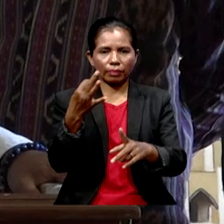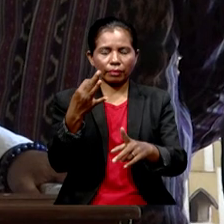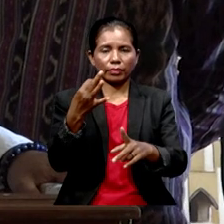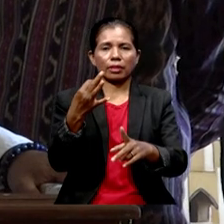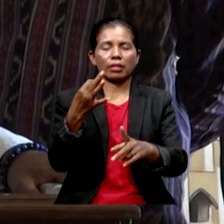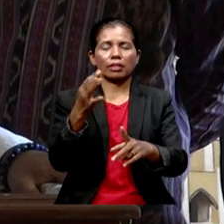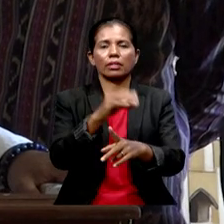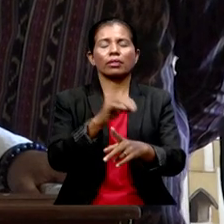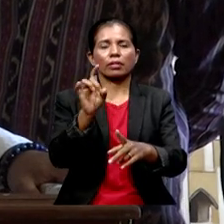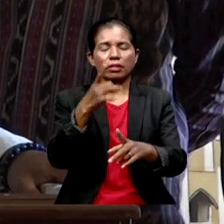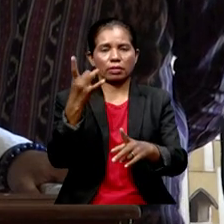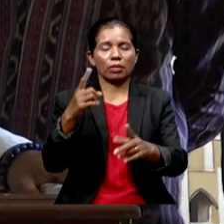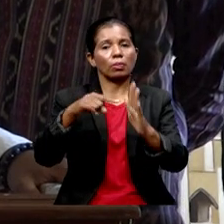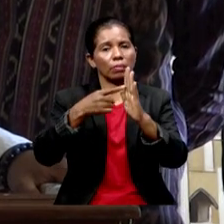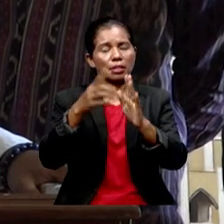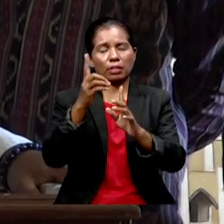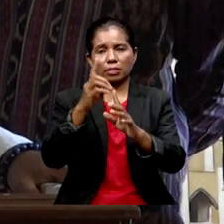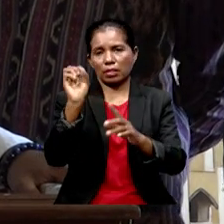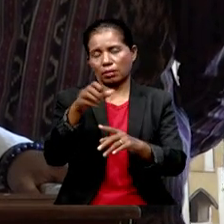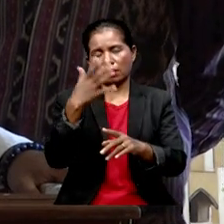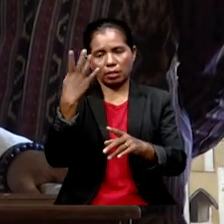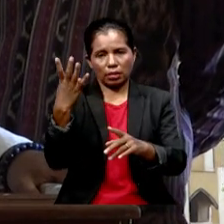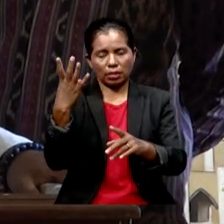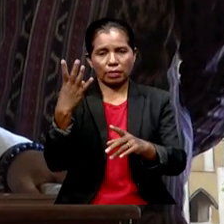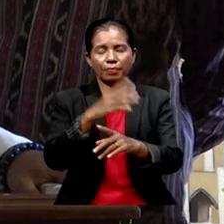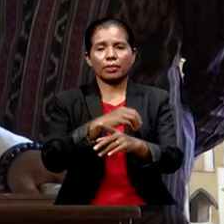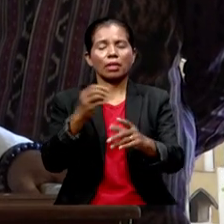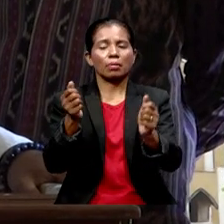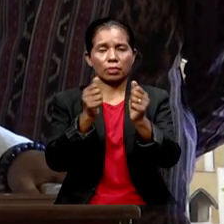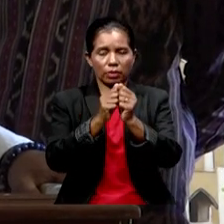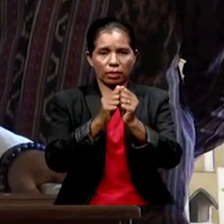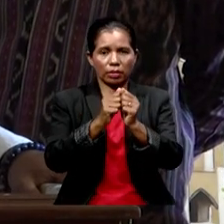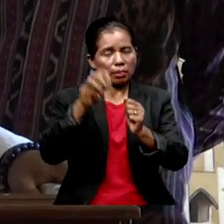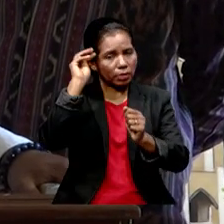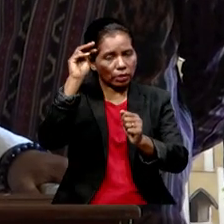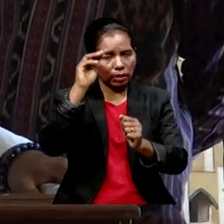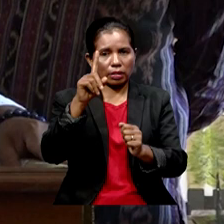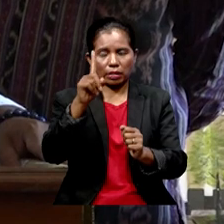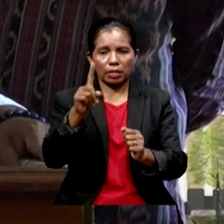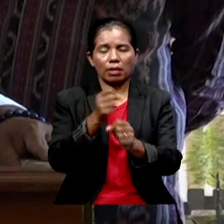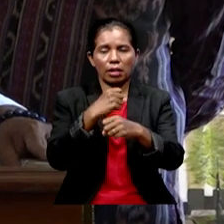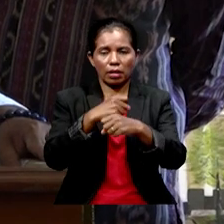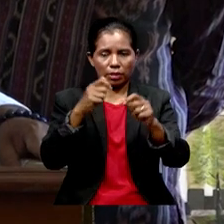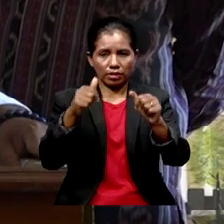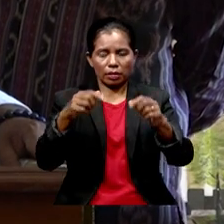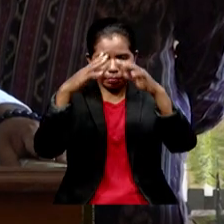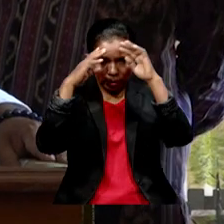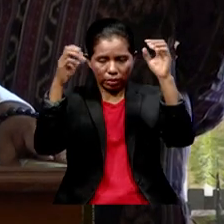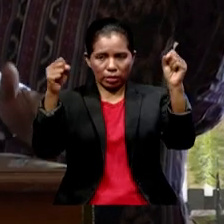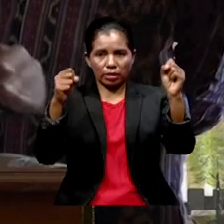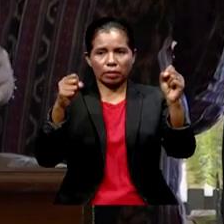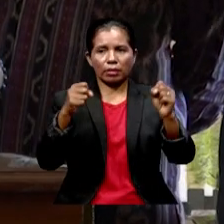mai ve hahu ke da nona iha dia 15. E a interministerial ida ne vem aca halo ida né e presidente mos